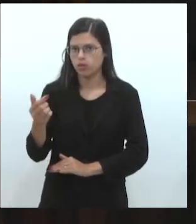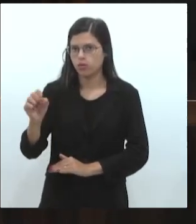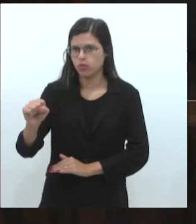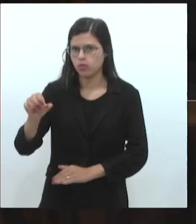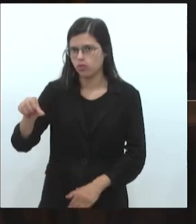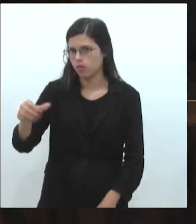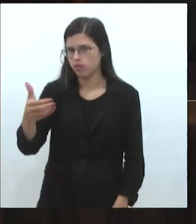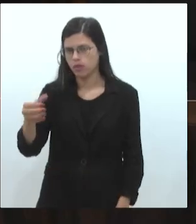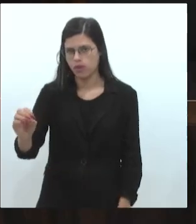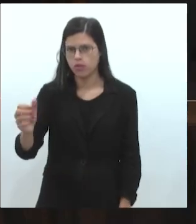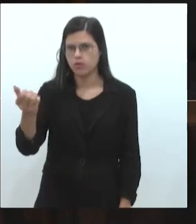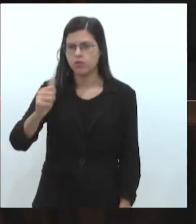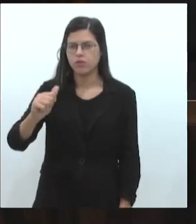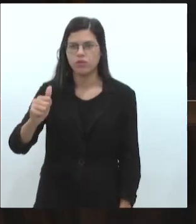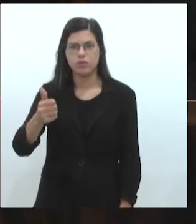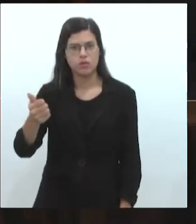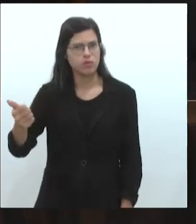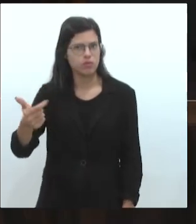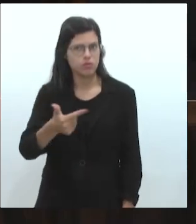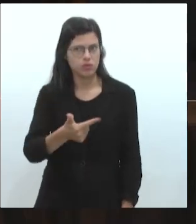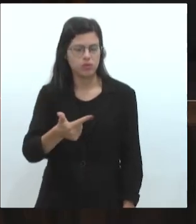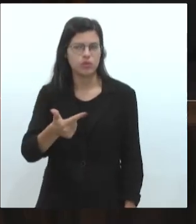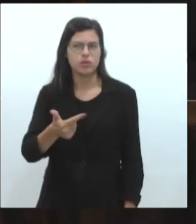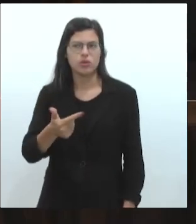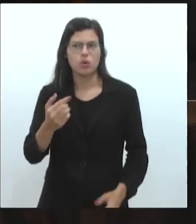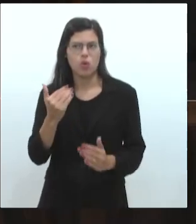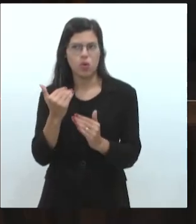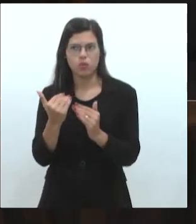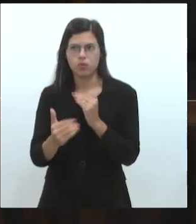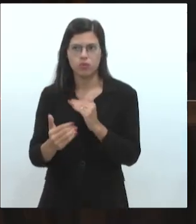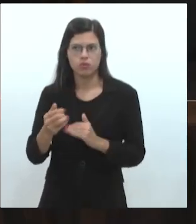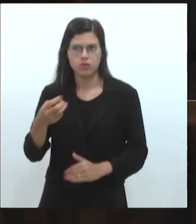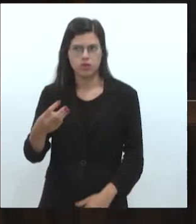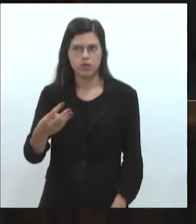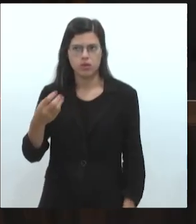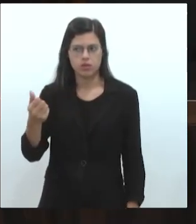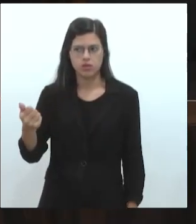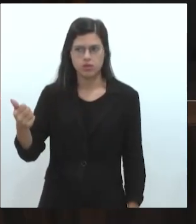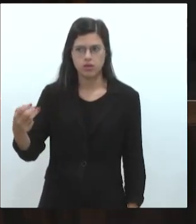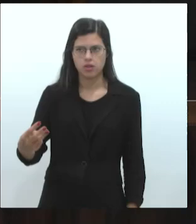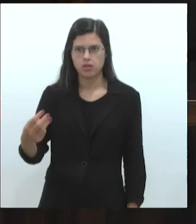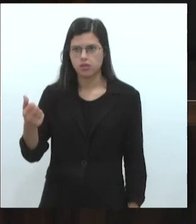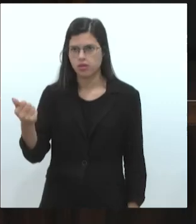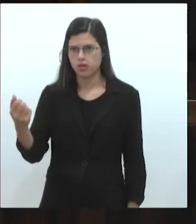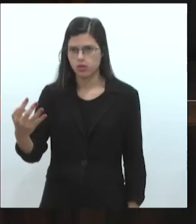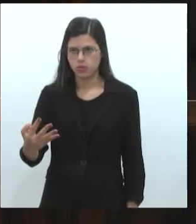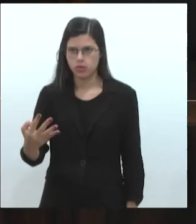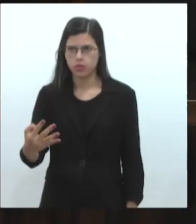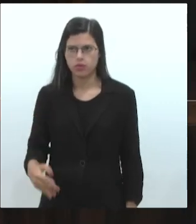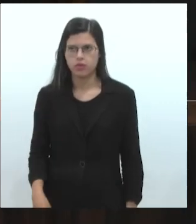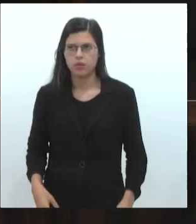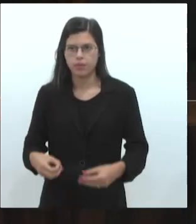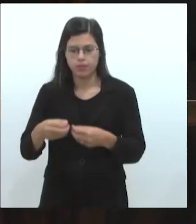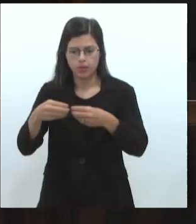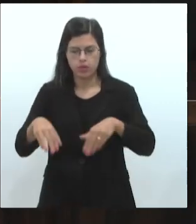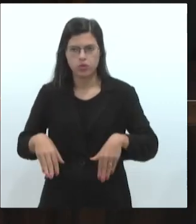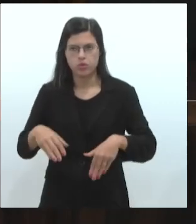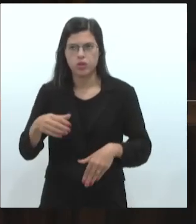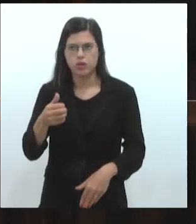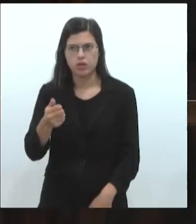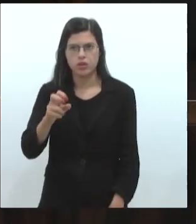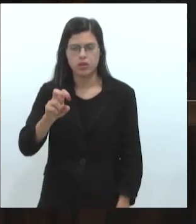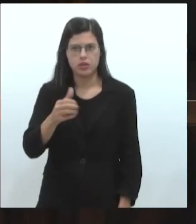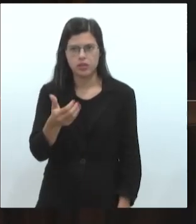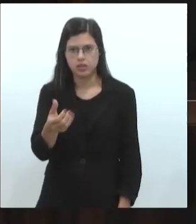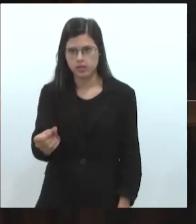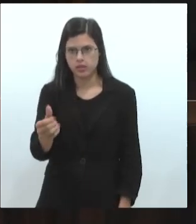10, 11, 12, contrárias às emendas 3, 13 e 14, prejudicadas as emendas 15,